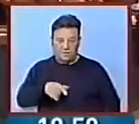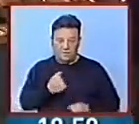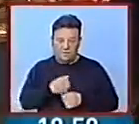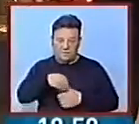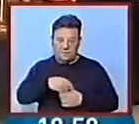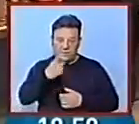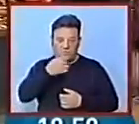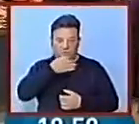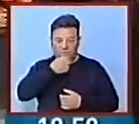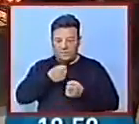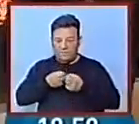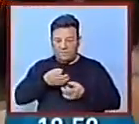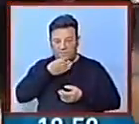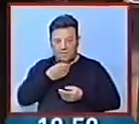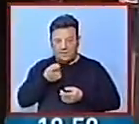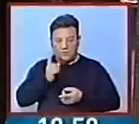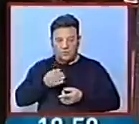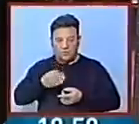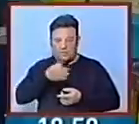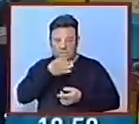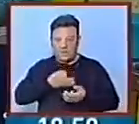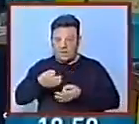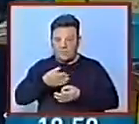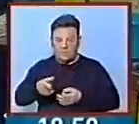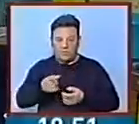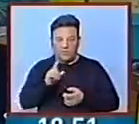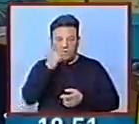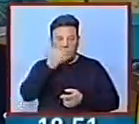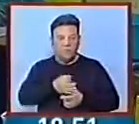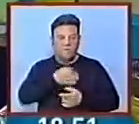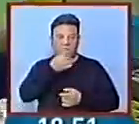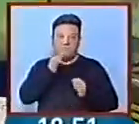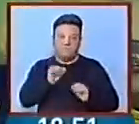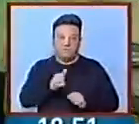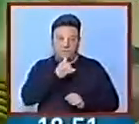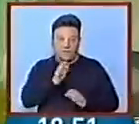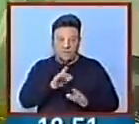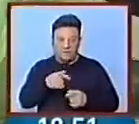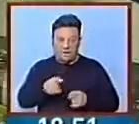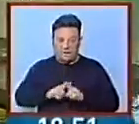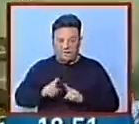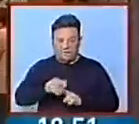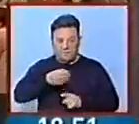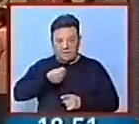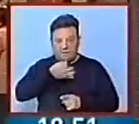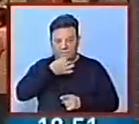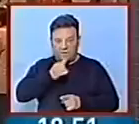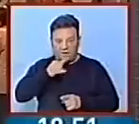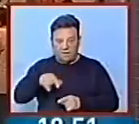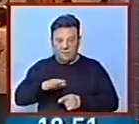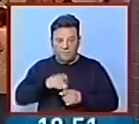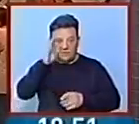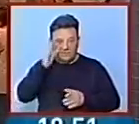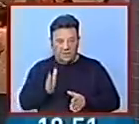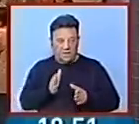parte de um dialeto partilhado, todas as manhãs. Não há um falar algarvio, há vários falares algarvios, tendo em conta